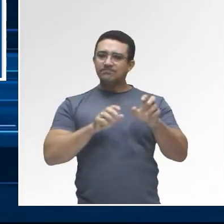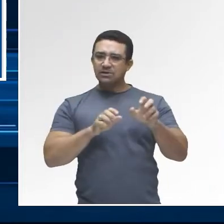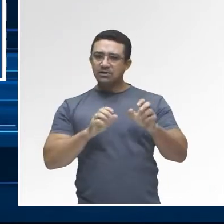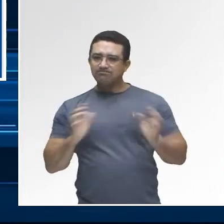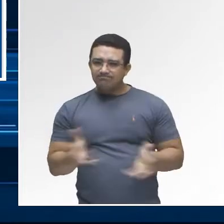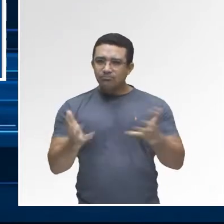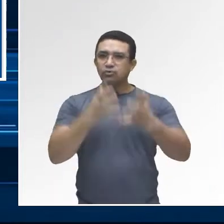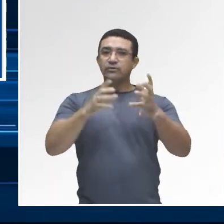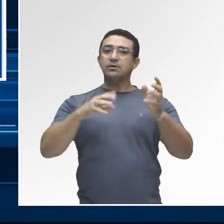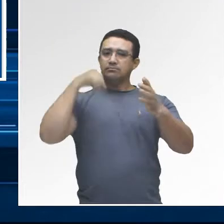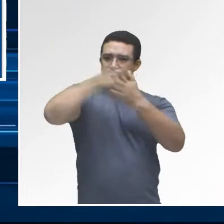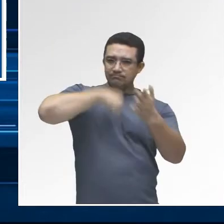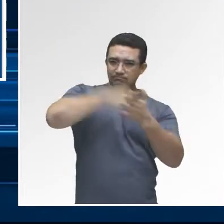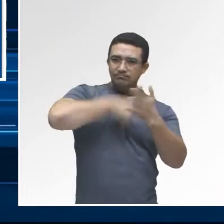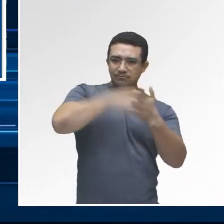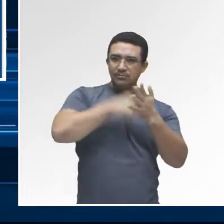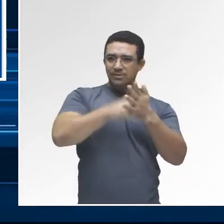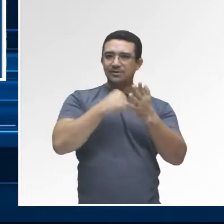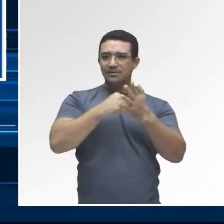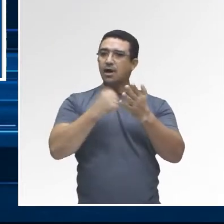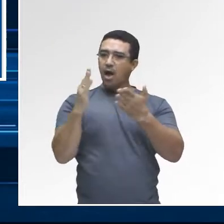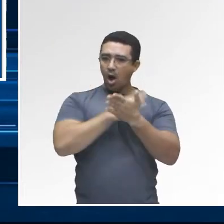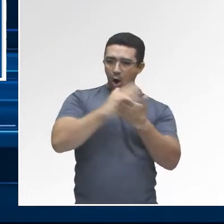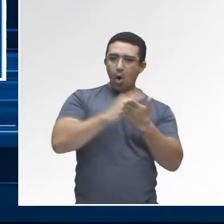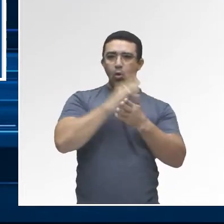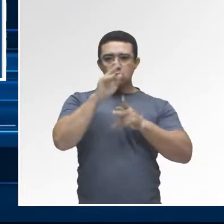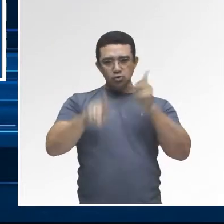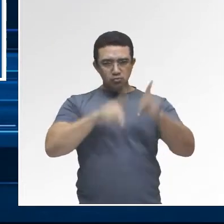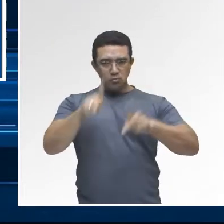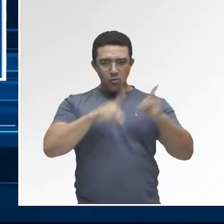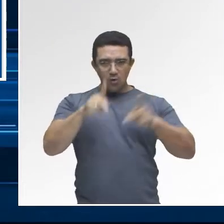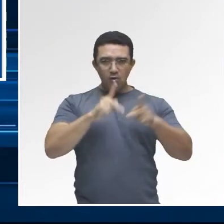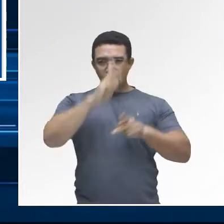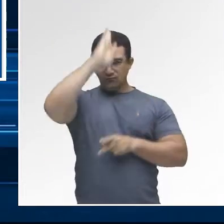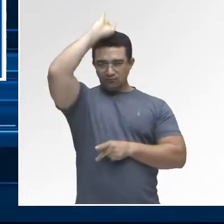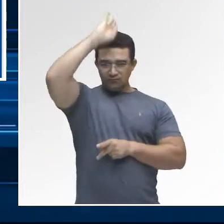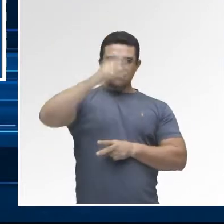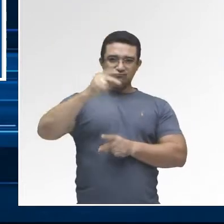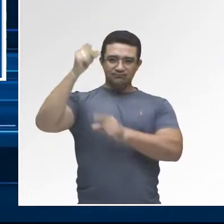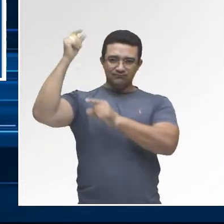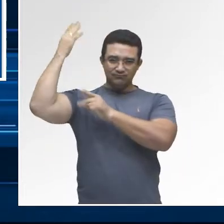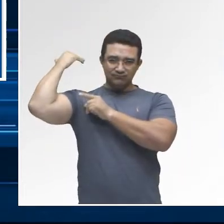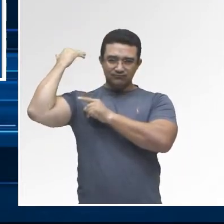motivaram as lutas entre patrícios e plebeus na Roma Antiga.